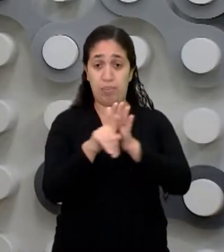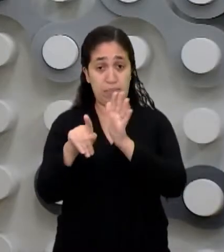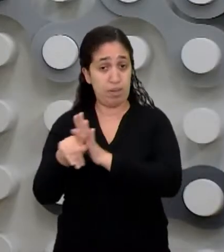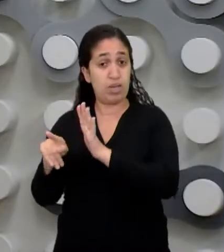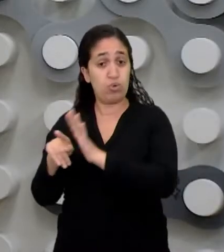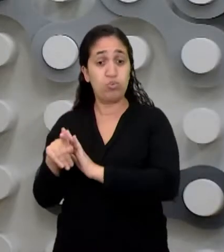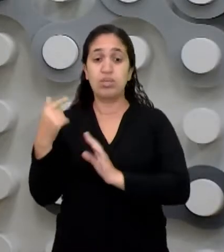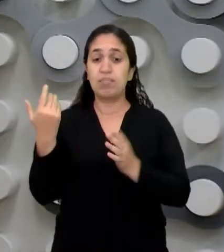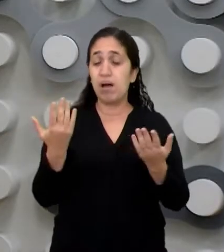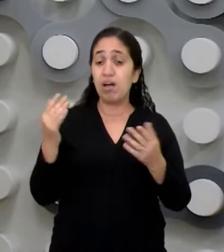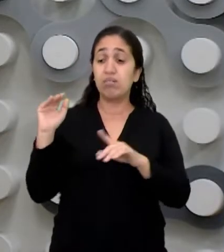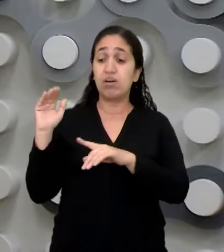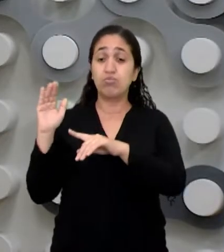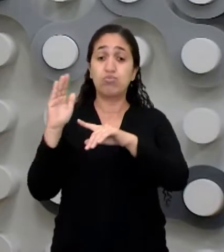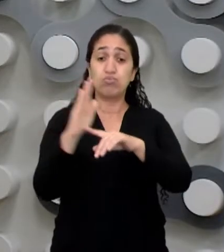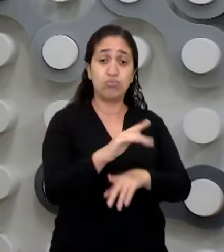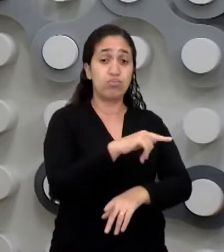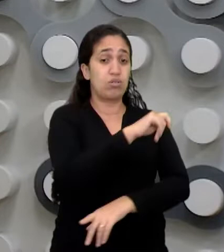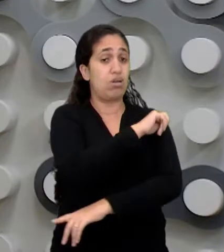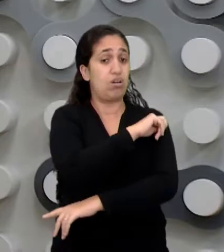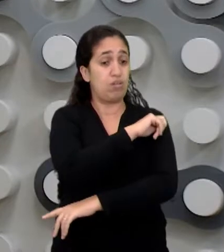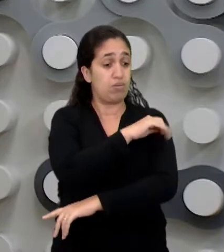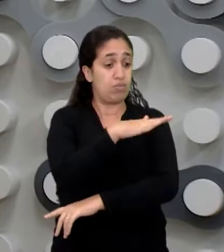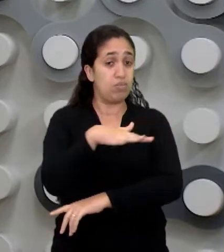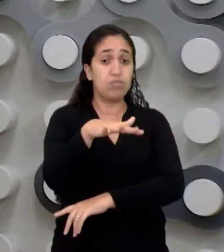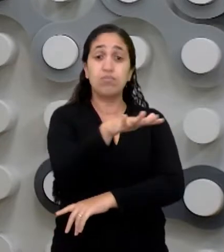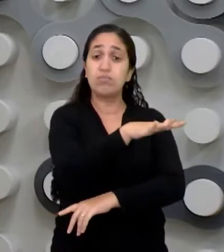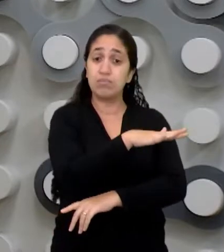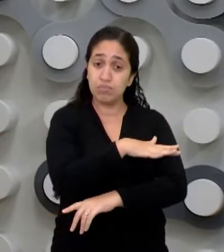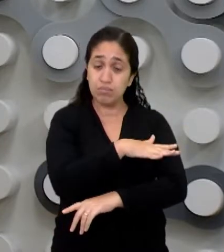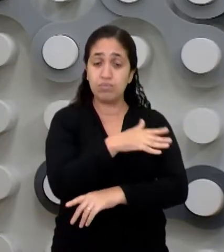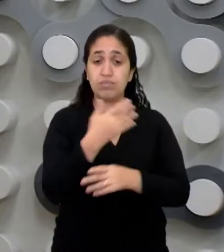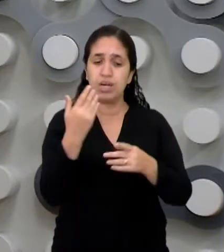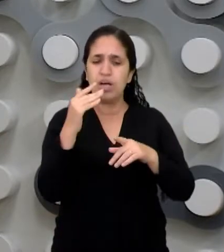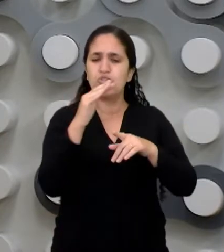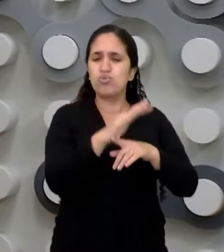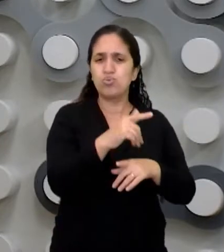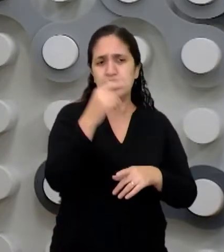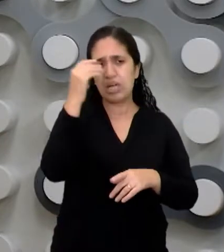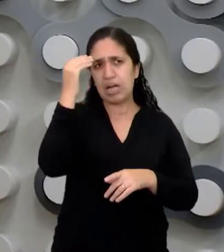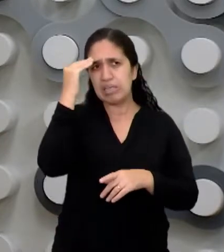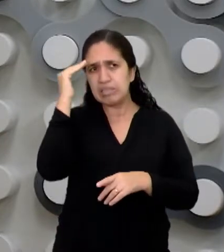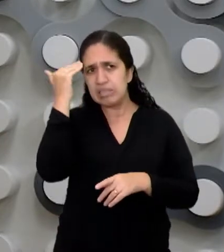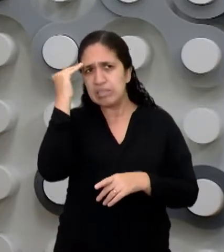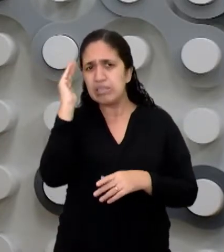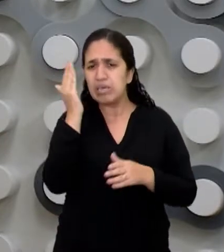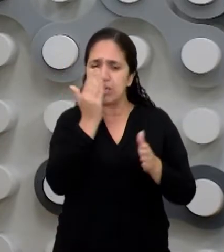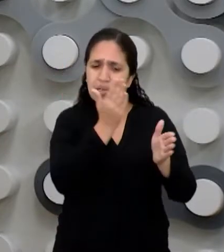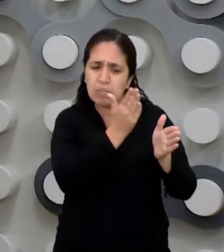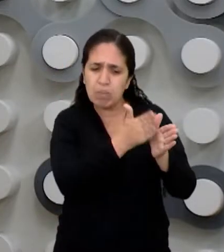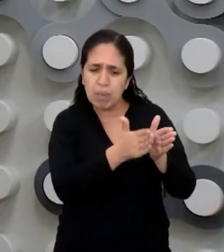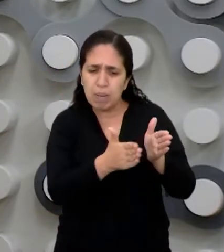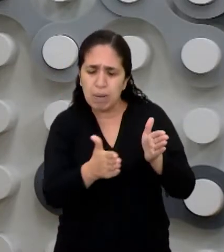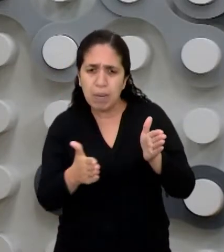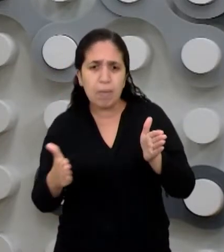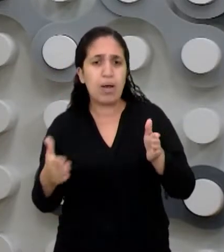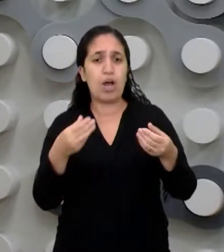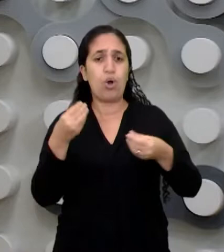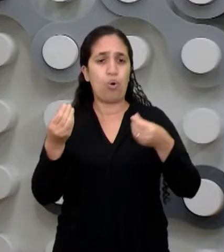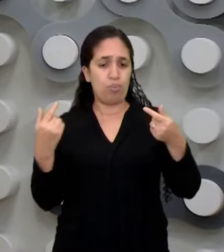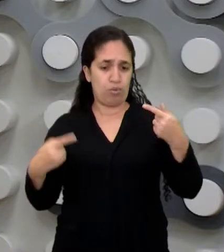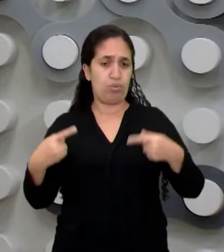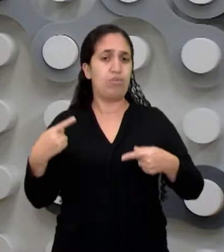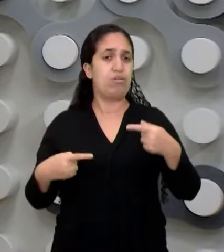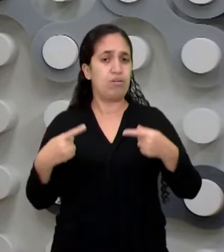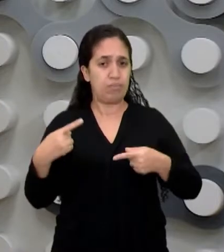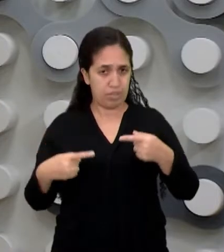para auxiliar o estudante na questão de entender o caminho que vai prosseguir ali o debate do World Café.